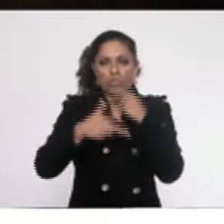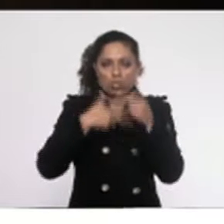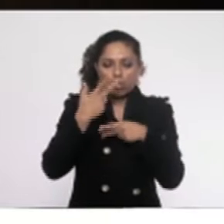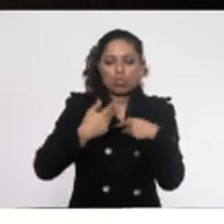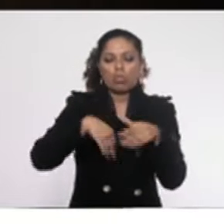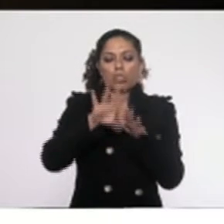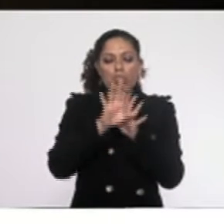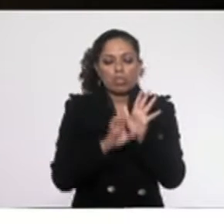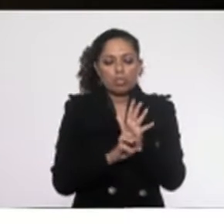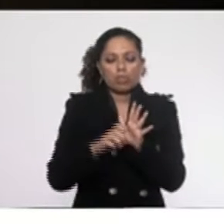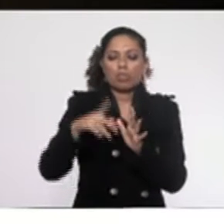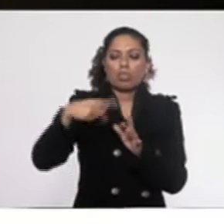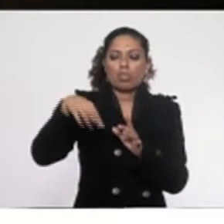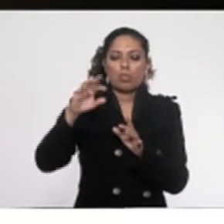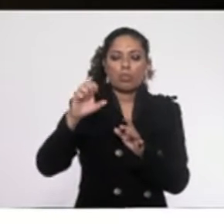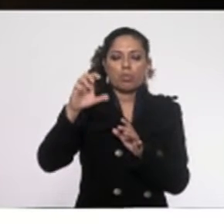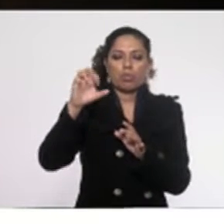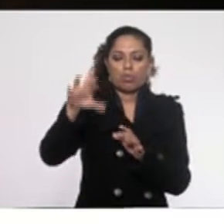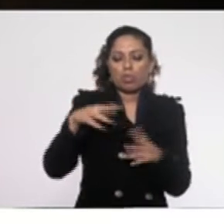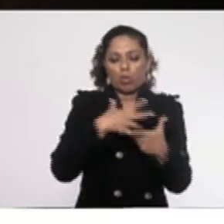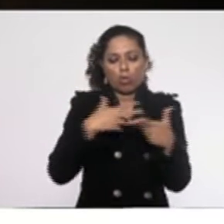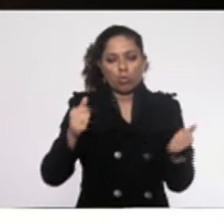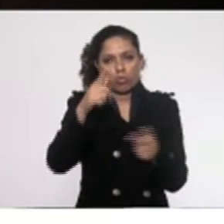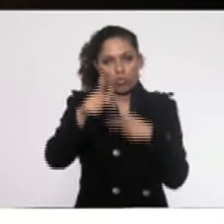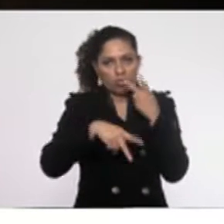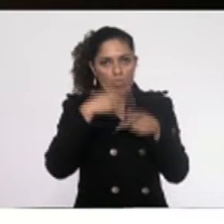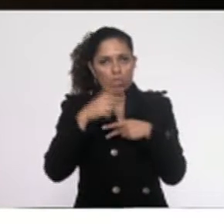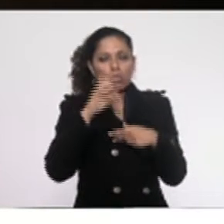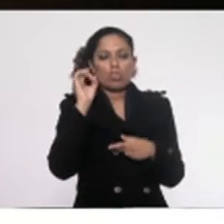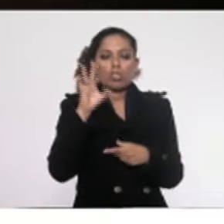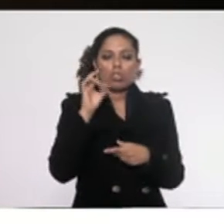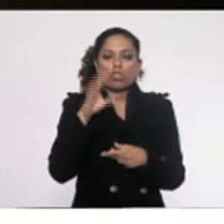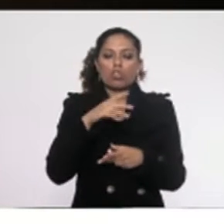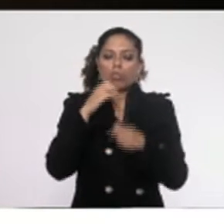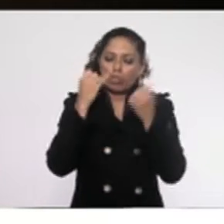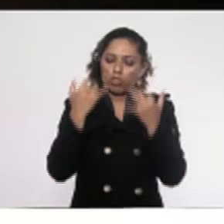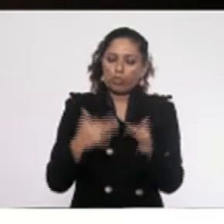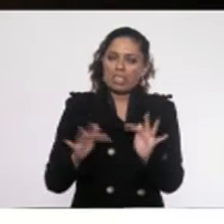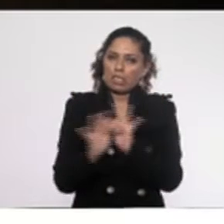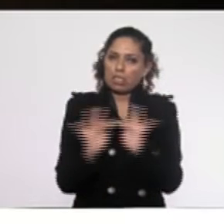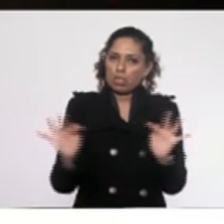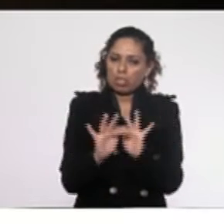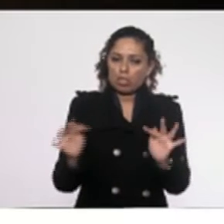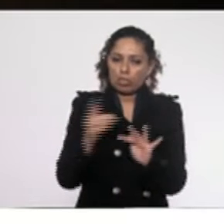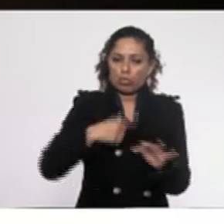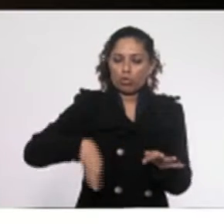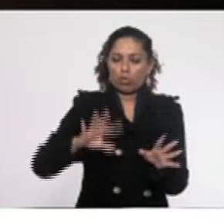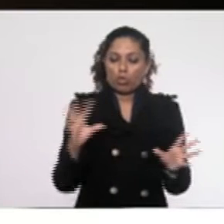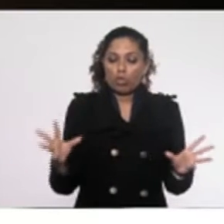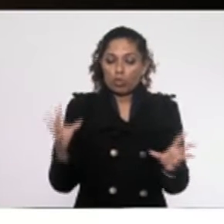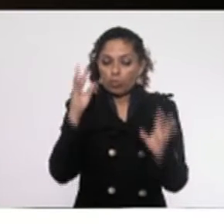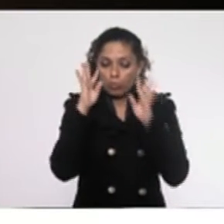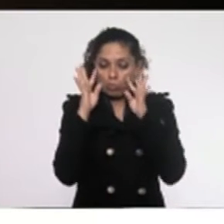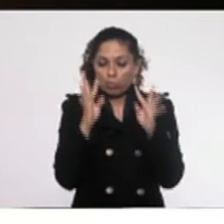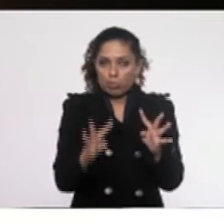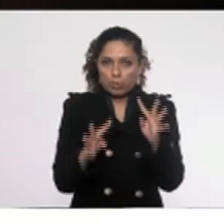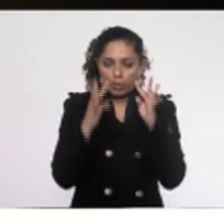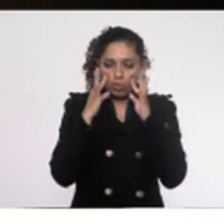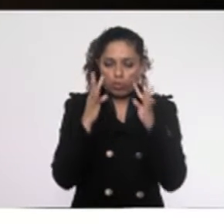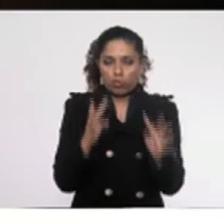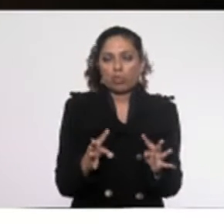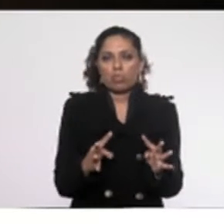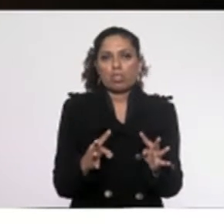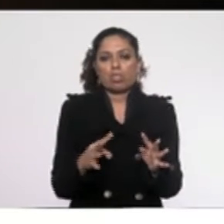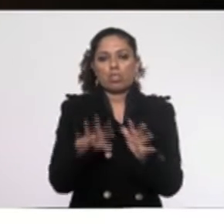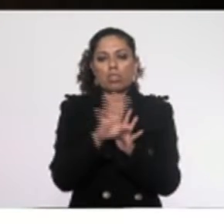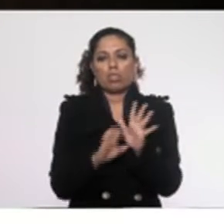emendas e pareceres de Vossa Excelência, mas só para uma breve explicação aqui, nós nos atemos